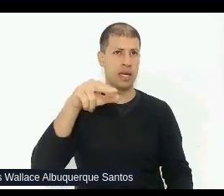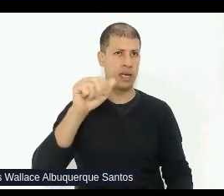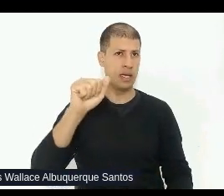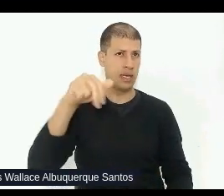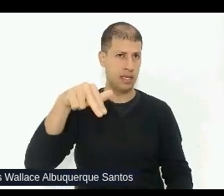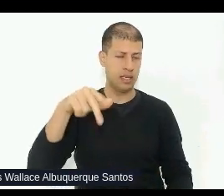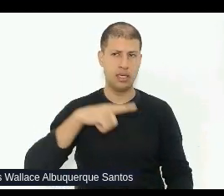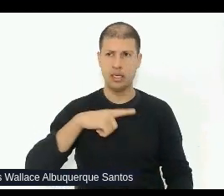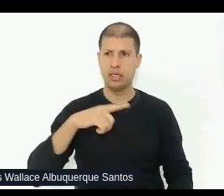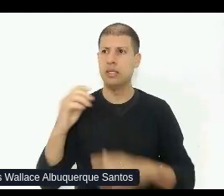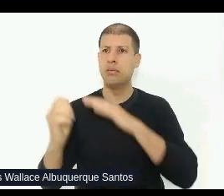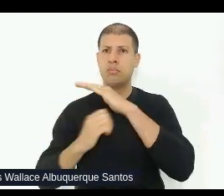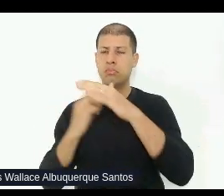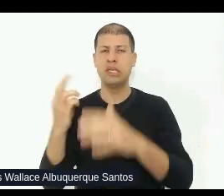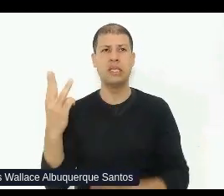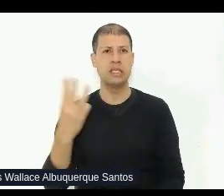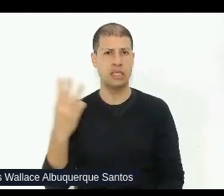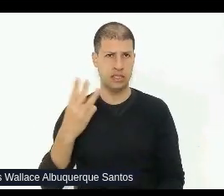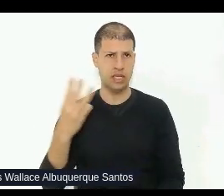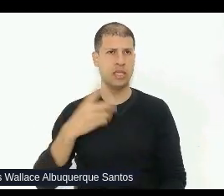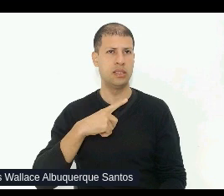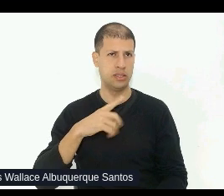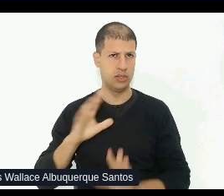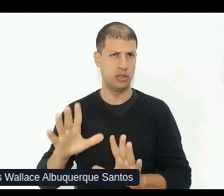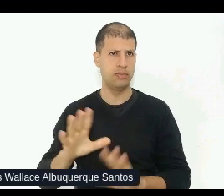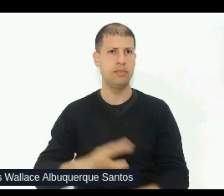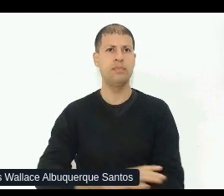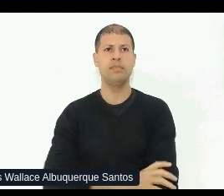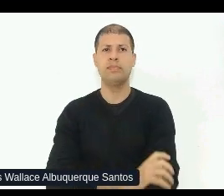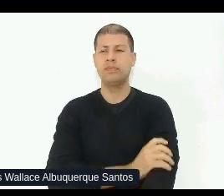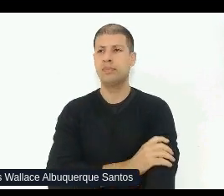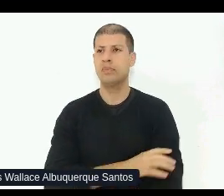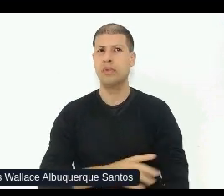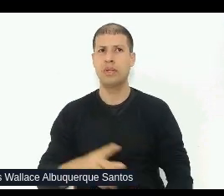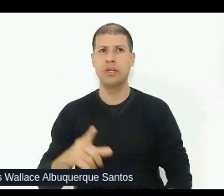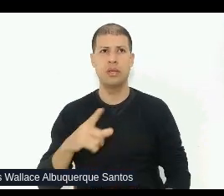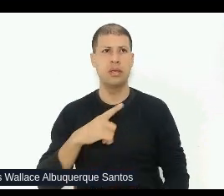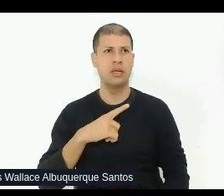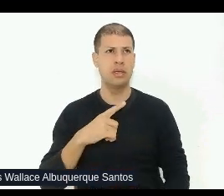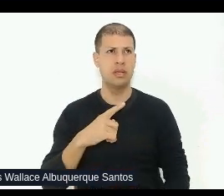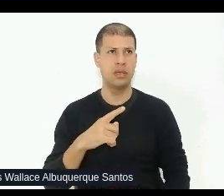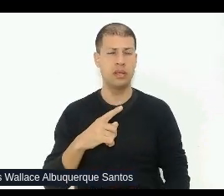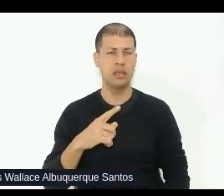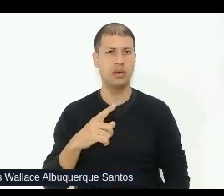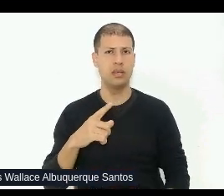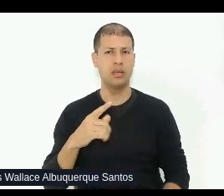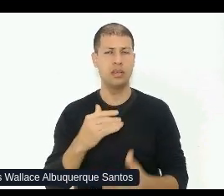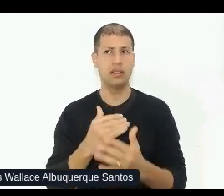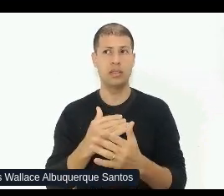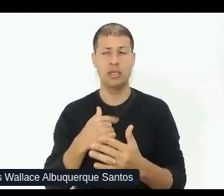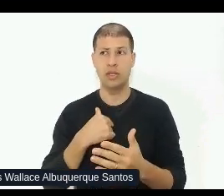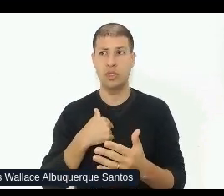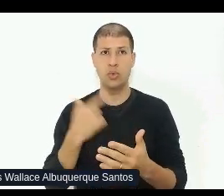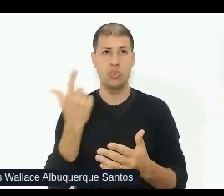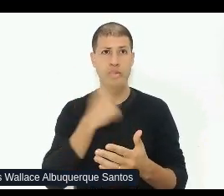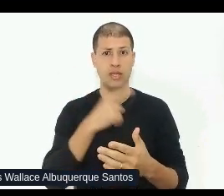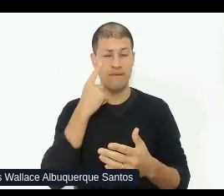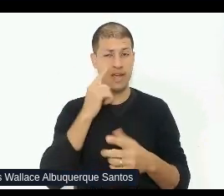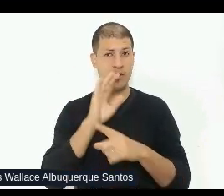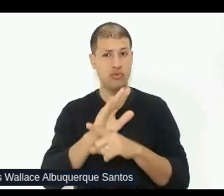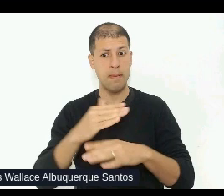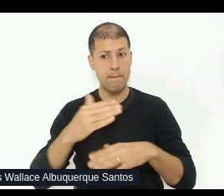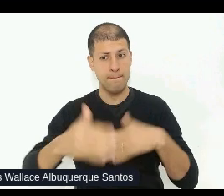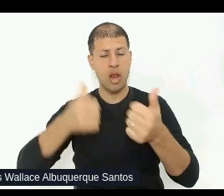terceirizada, e eu sempre batia papo com ele, tentando entender mais do que eu poderia fazer para melhorar